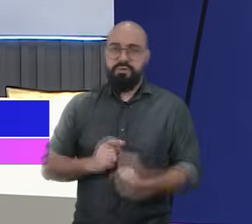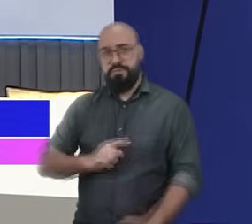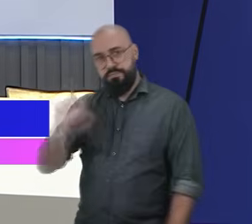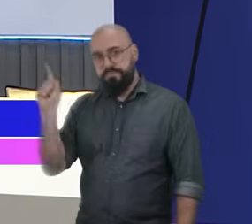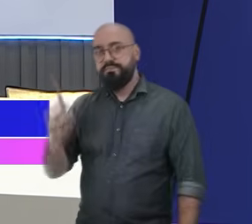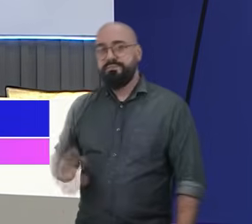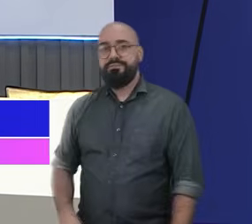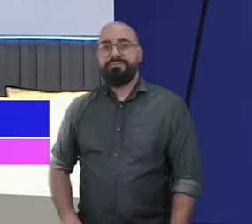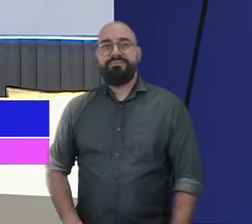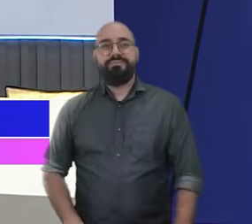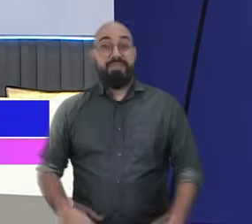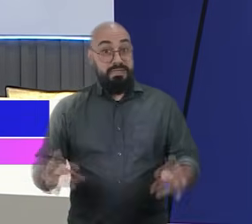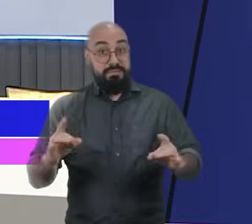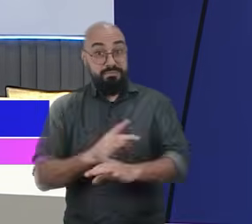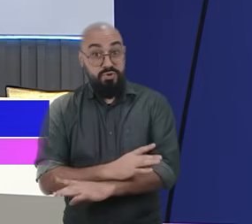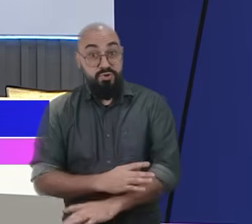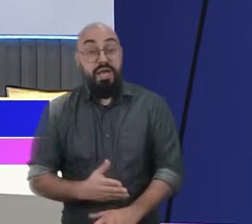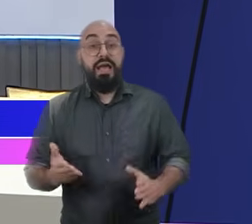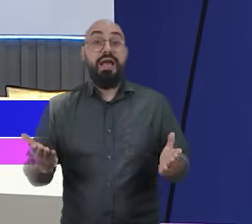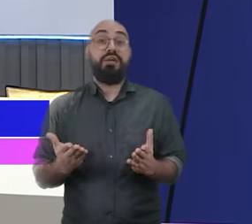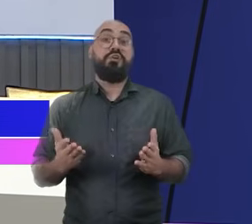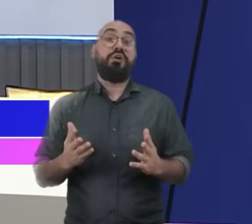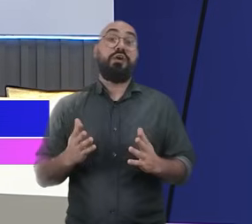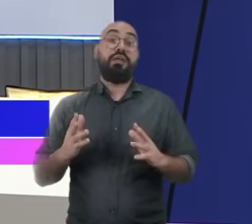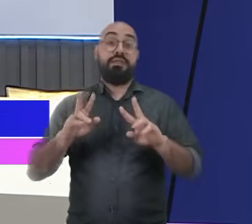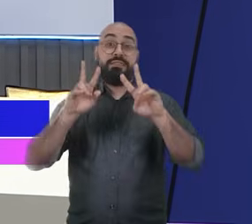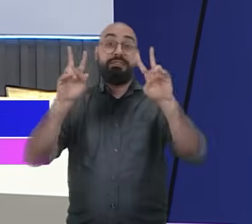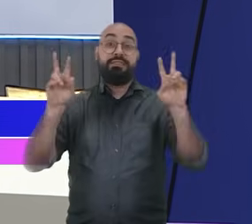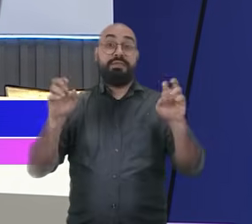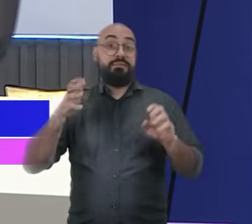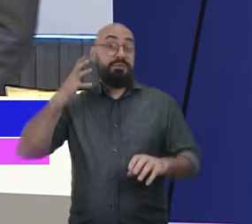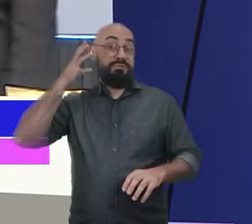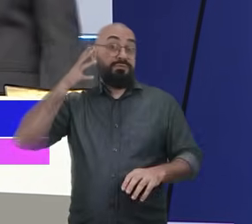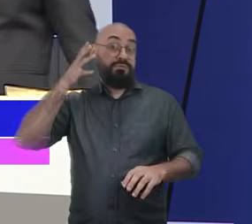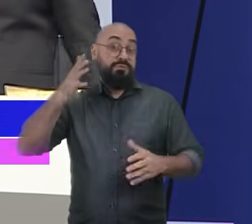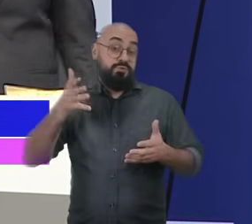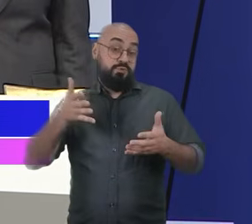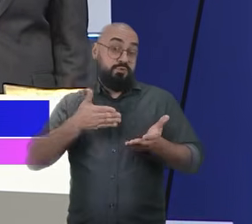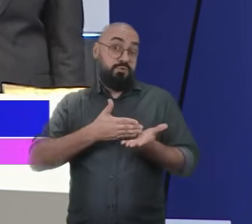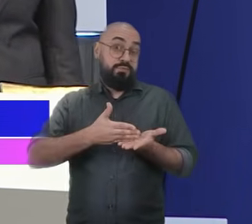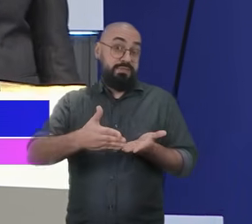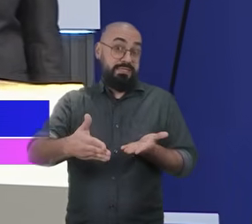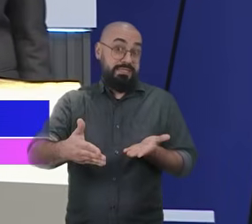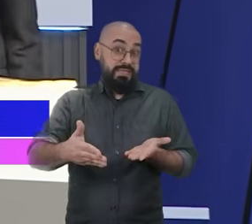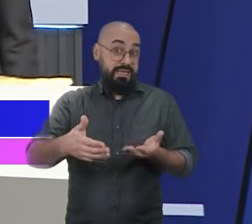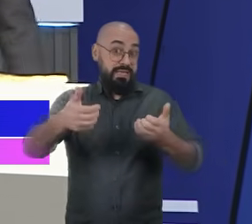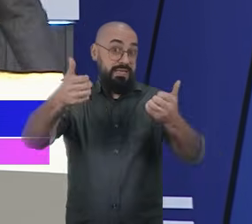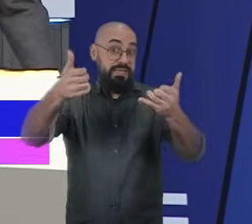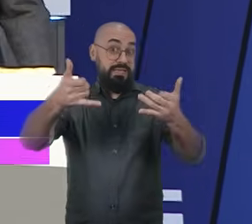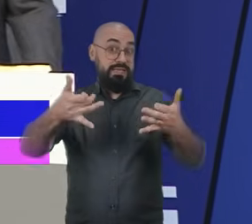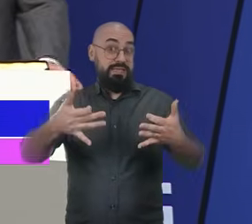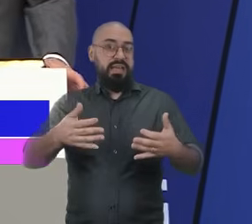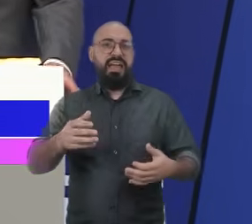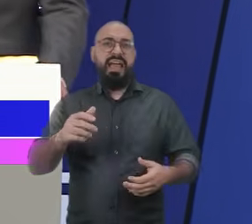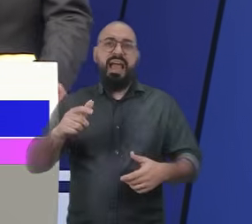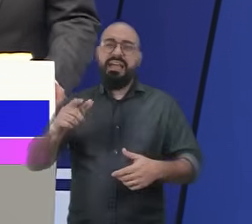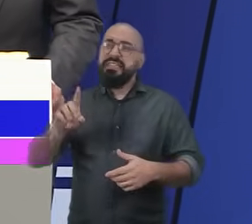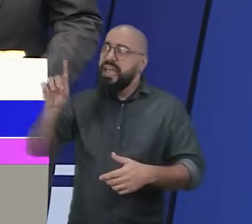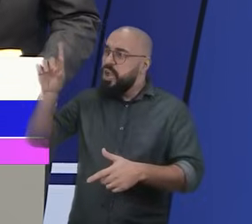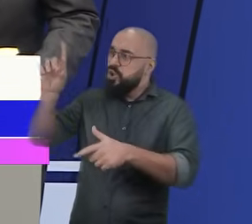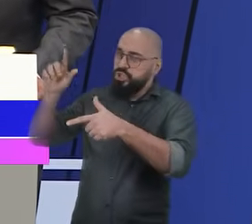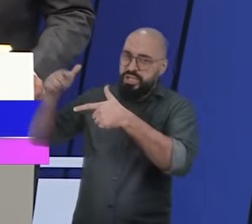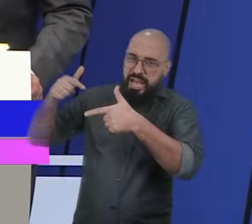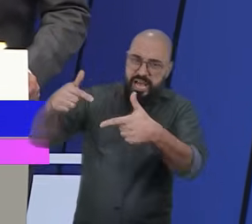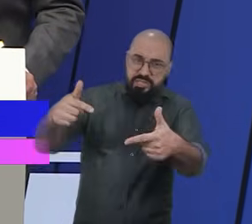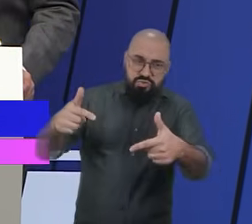isso, estamos prontos agora para o tema de hoje, que tem a ver com o estranho ato de